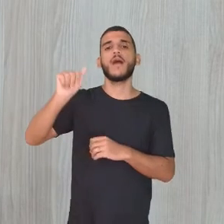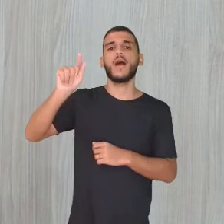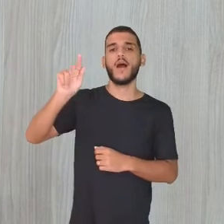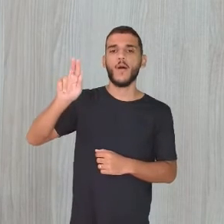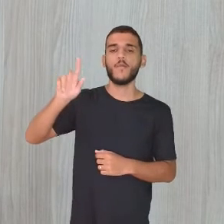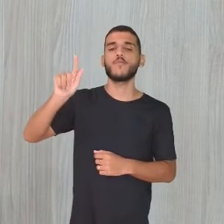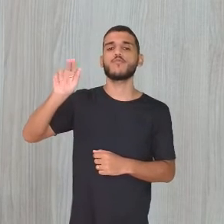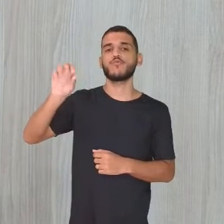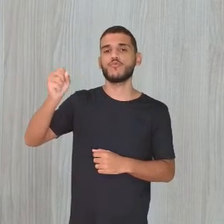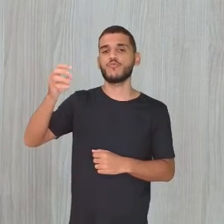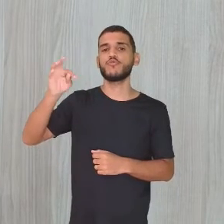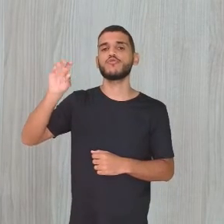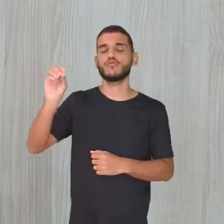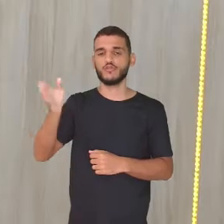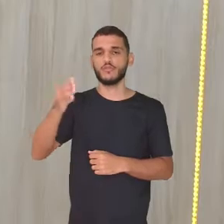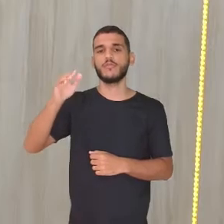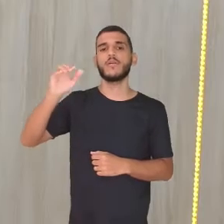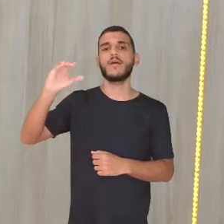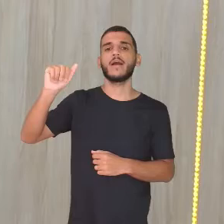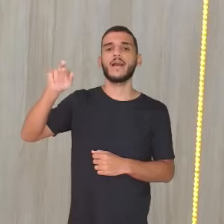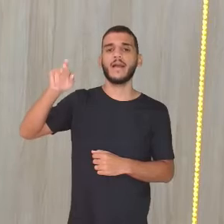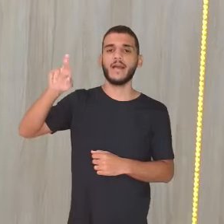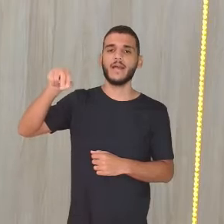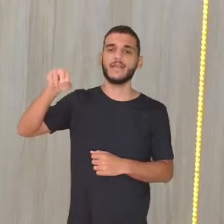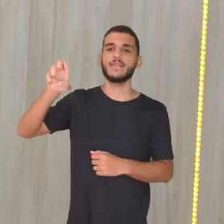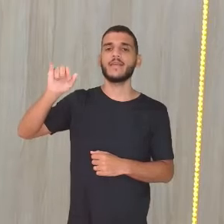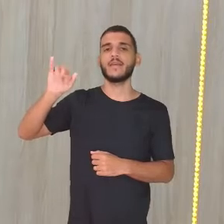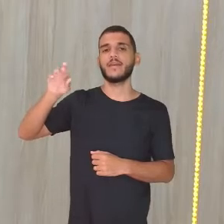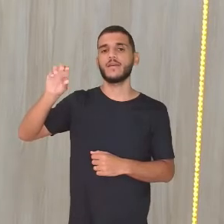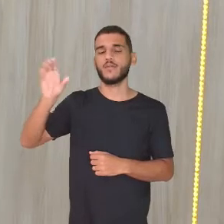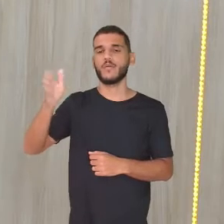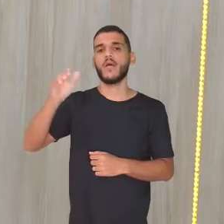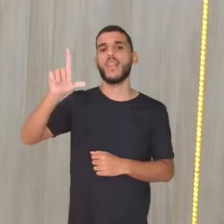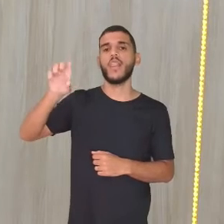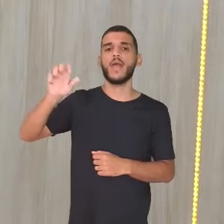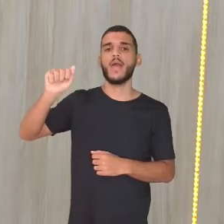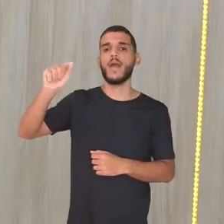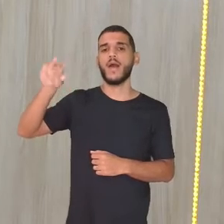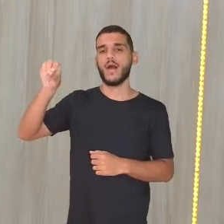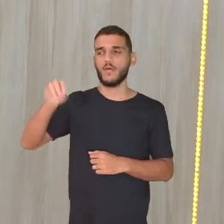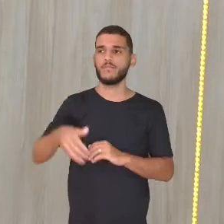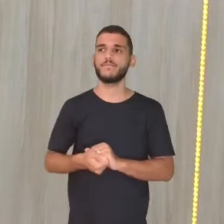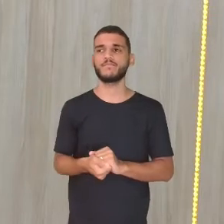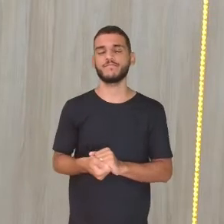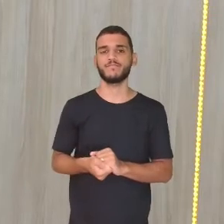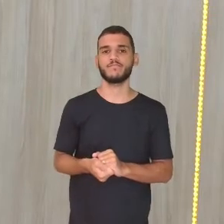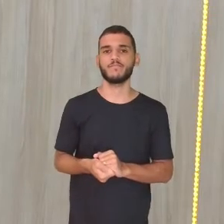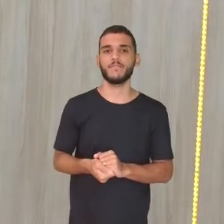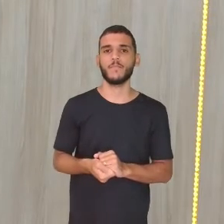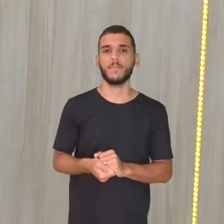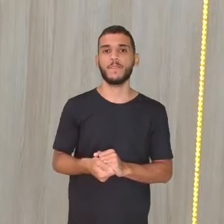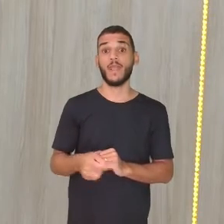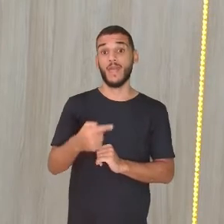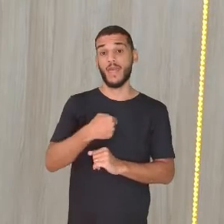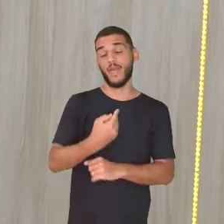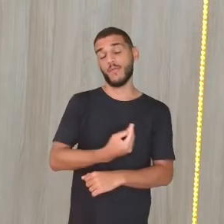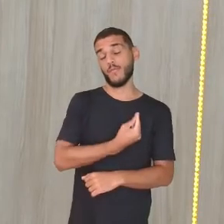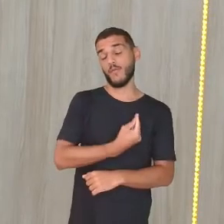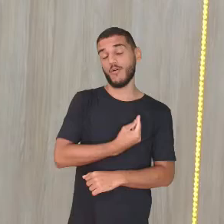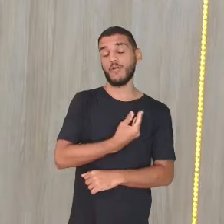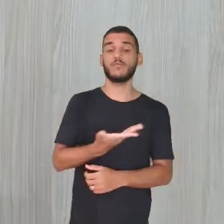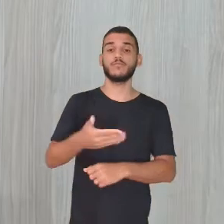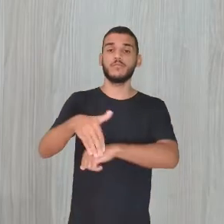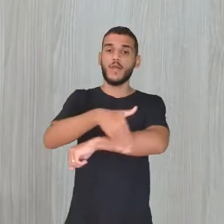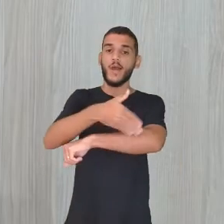Pronto, veja. Rua Pedro Augusto Carneiro Leão. Eu moro, Ricardo, na rua 11. Número, com